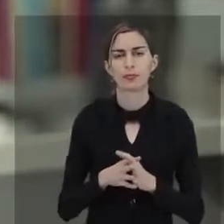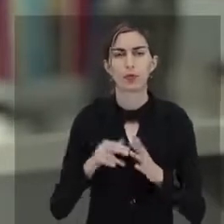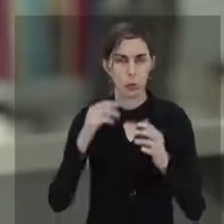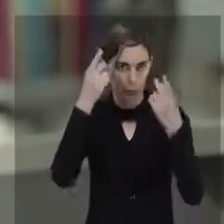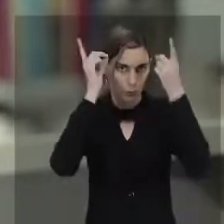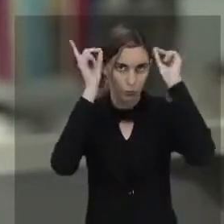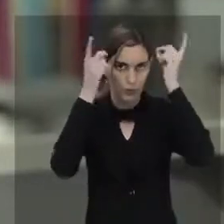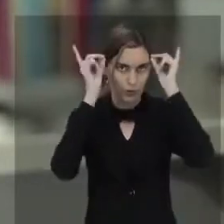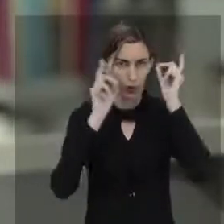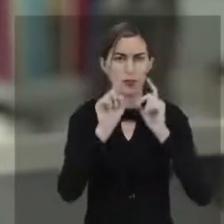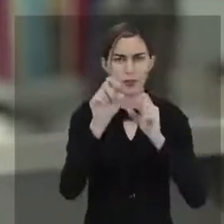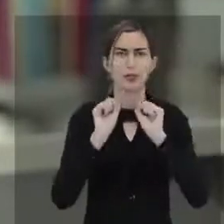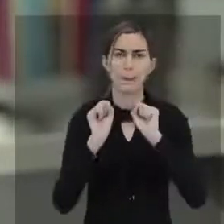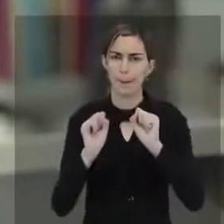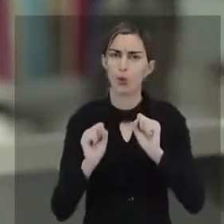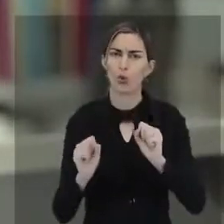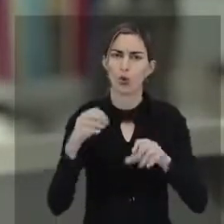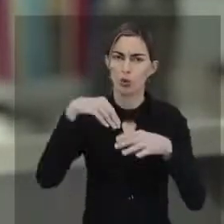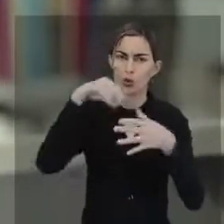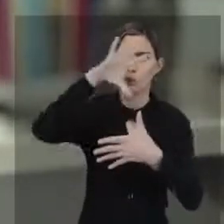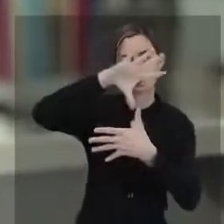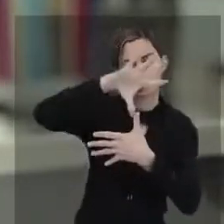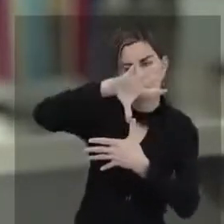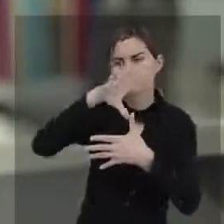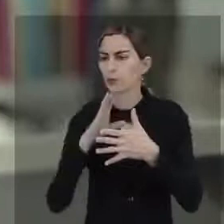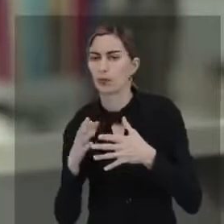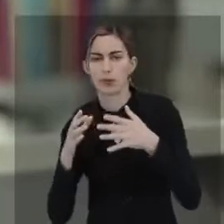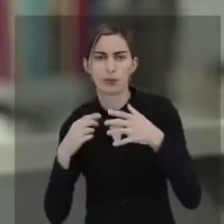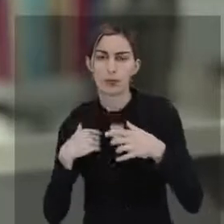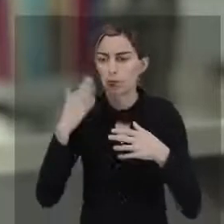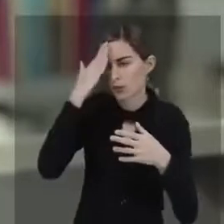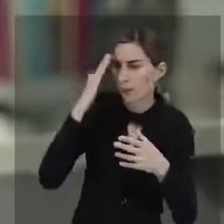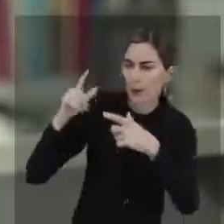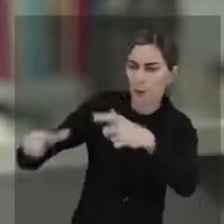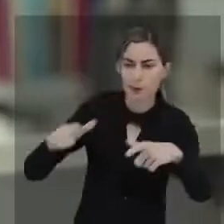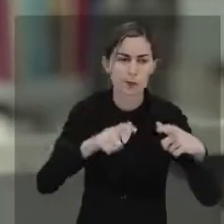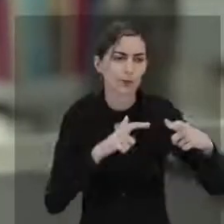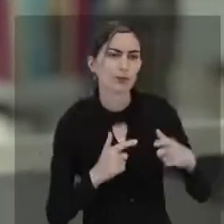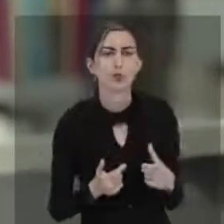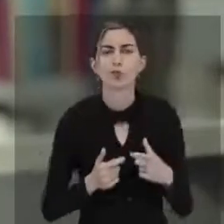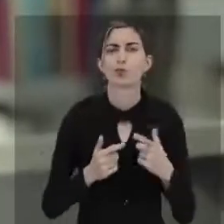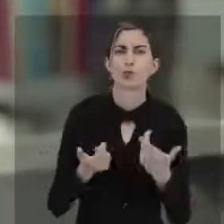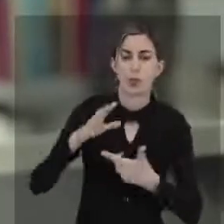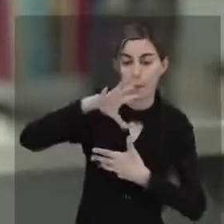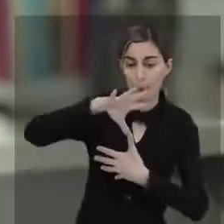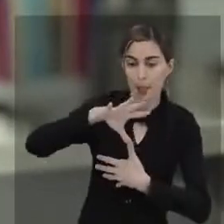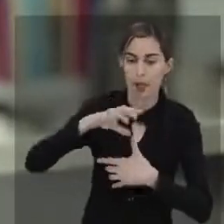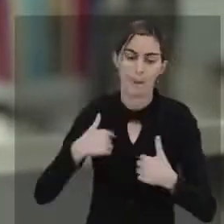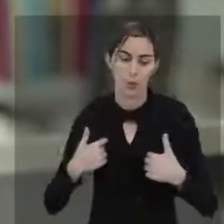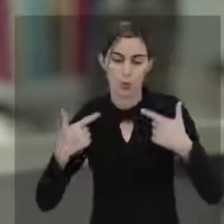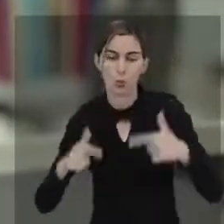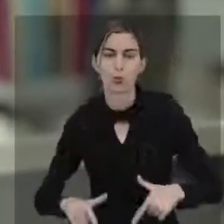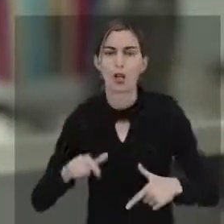No Android você pode colocar mapas para o usuário poder se localizar, certo? Para exibir alguma informação do mapa, localização do